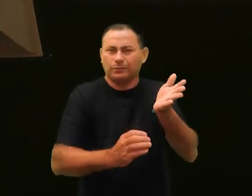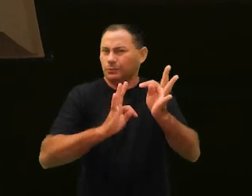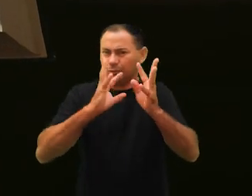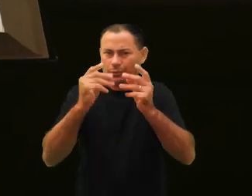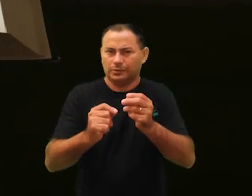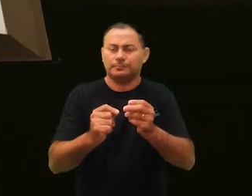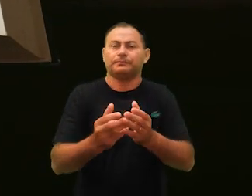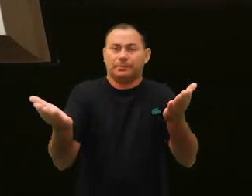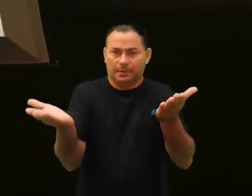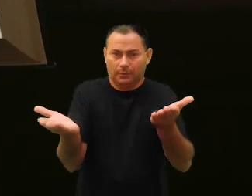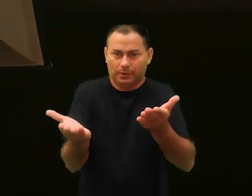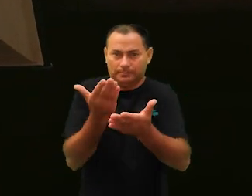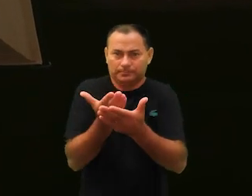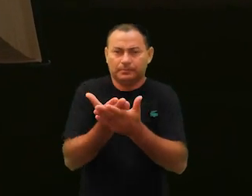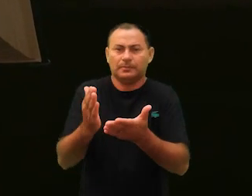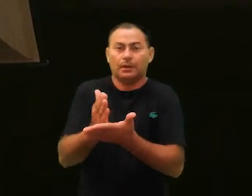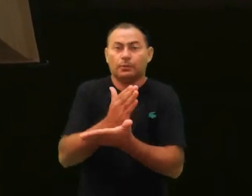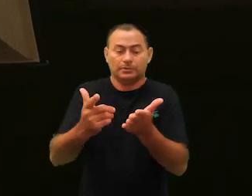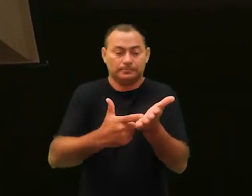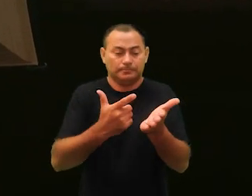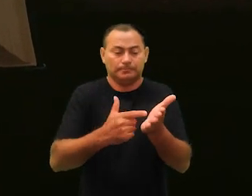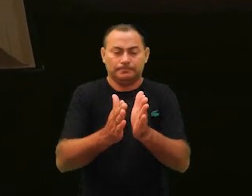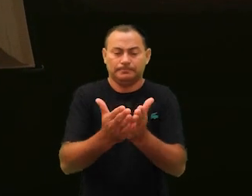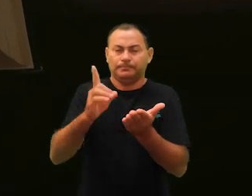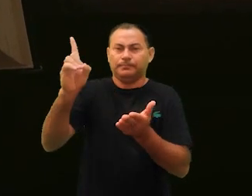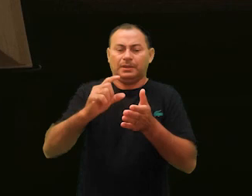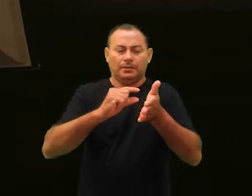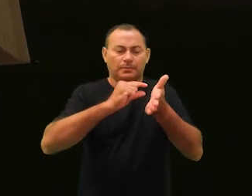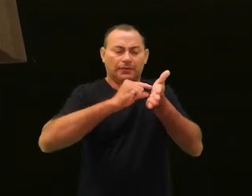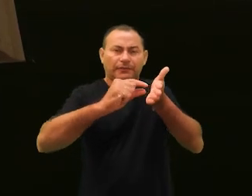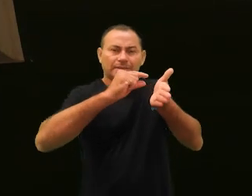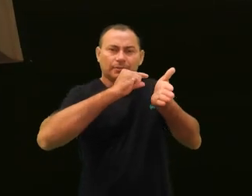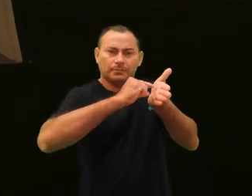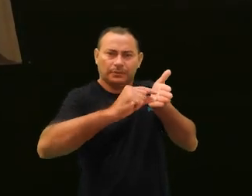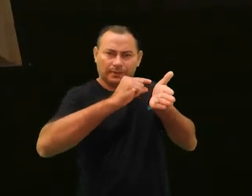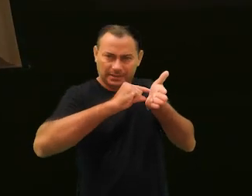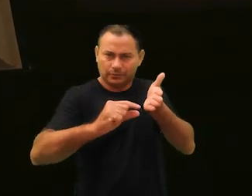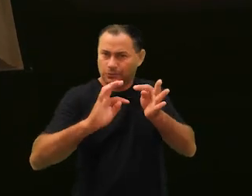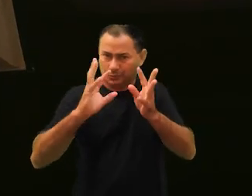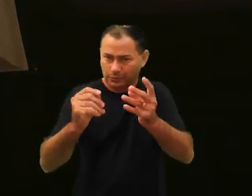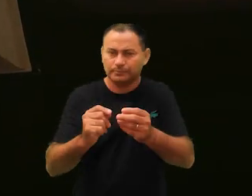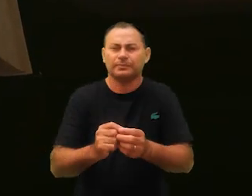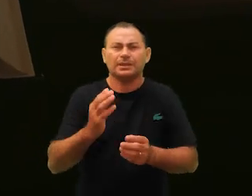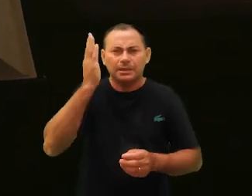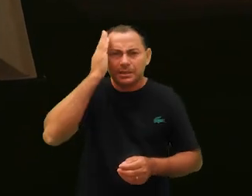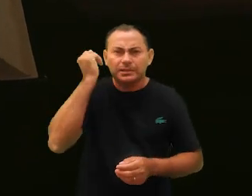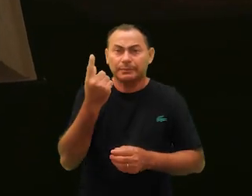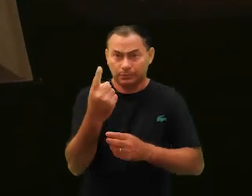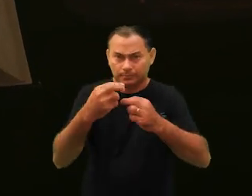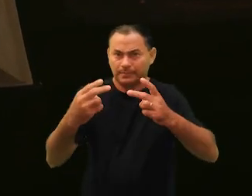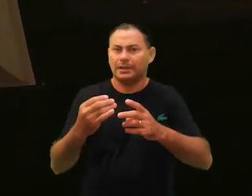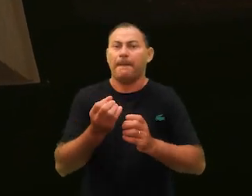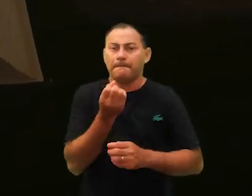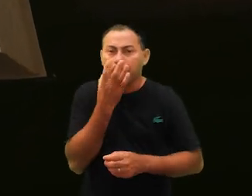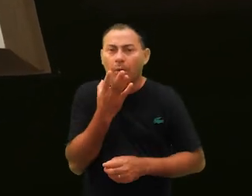por capítulo e agora estamos estudando alguns livros da Bíblia versículo por versículo. E sabe de uma coisa?